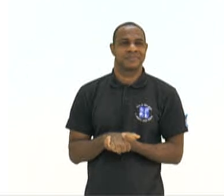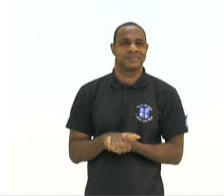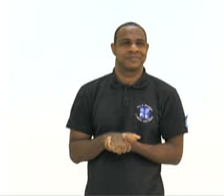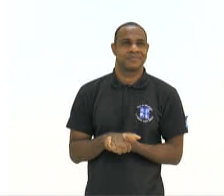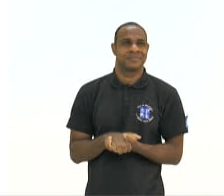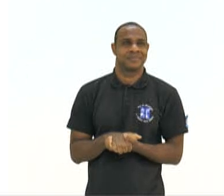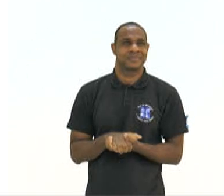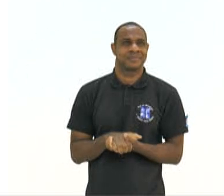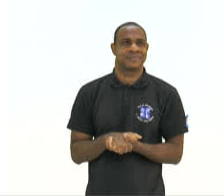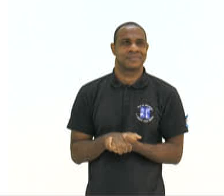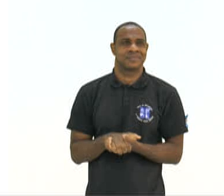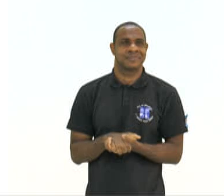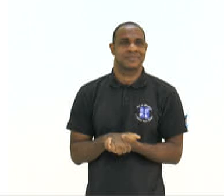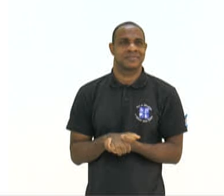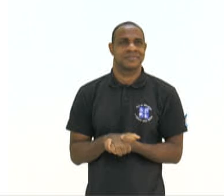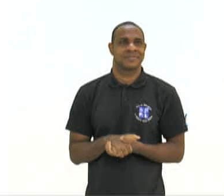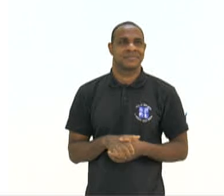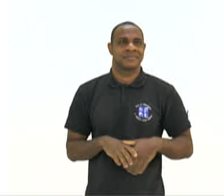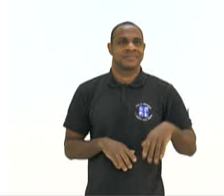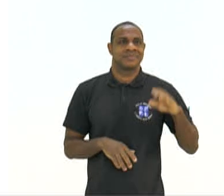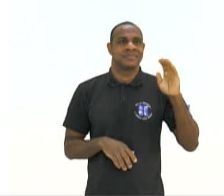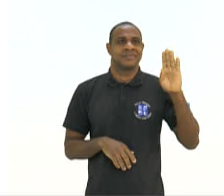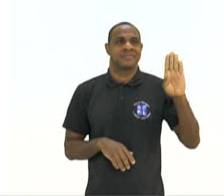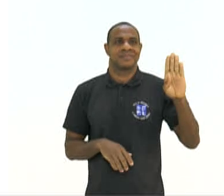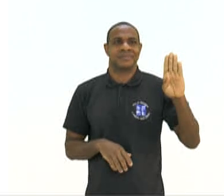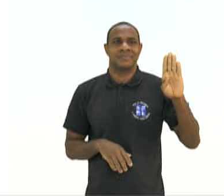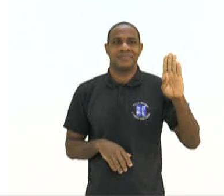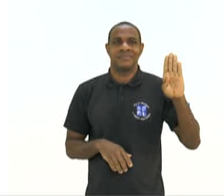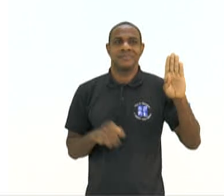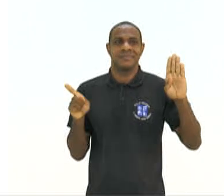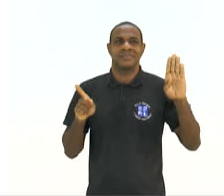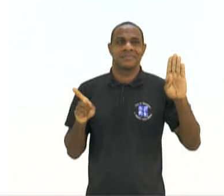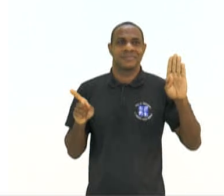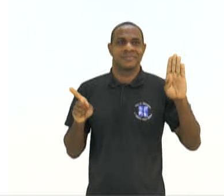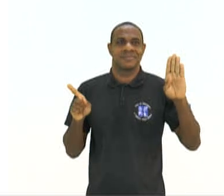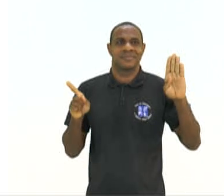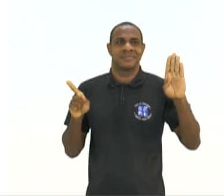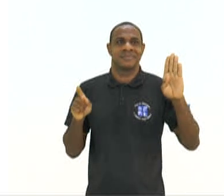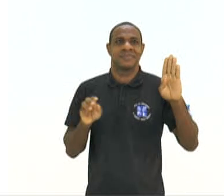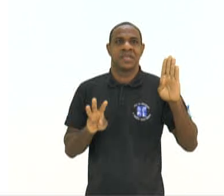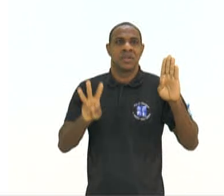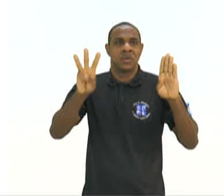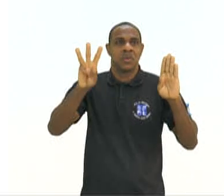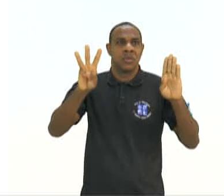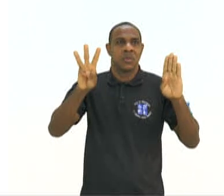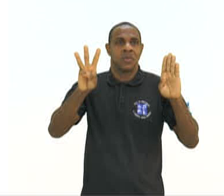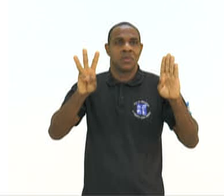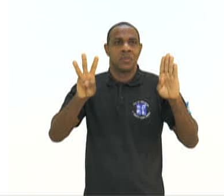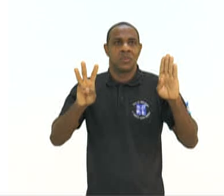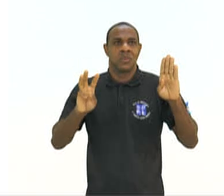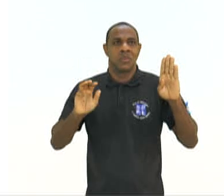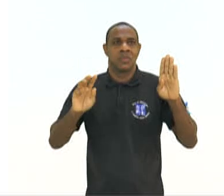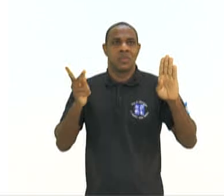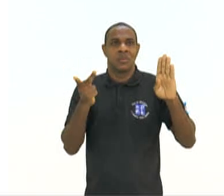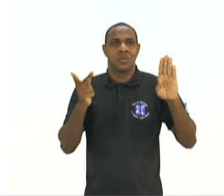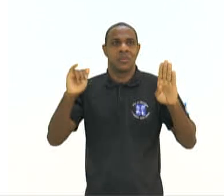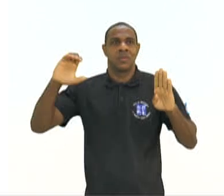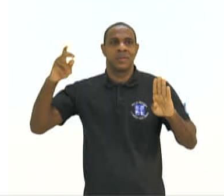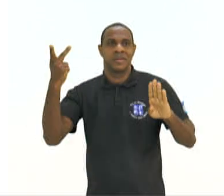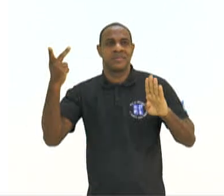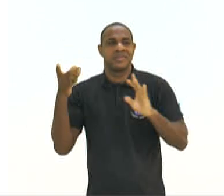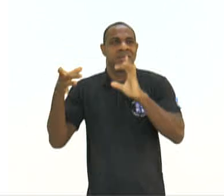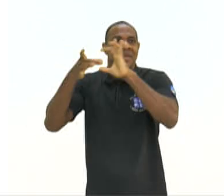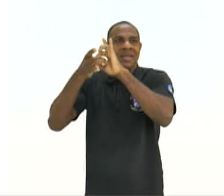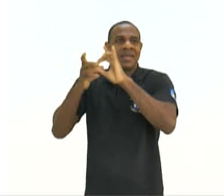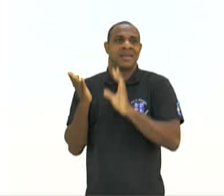physically activity. Então, which faz alusão aos extra games, que mostra que os jovens podem jogar,